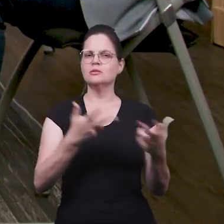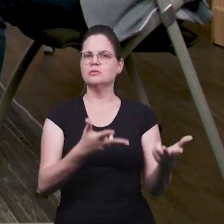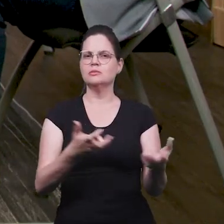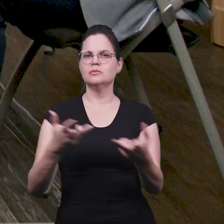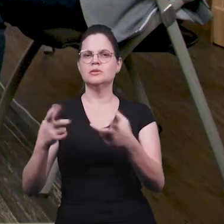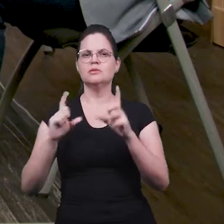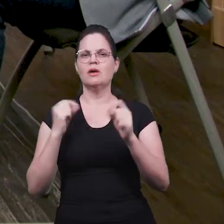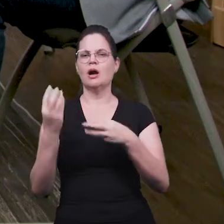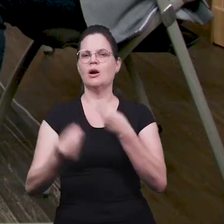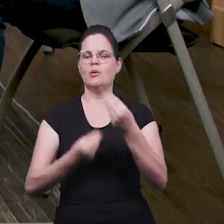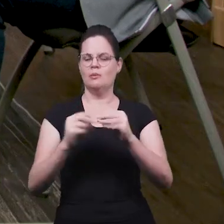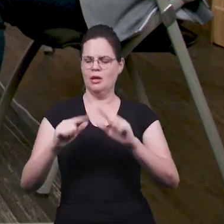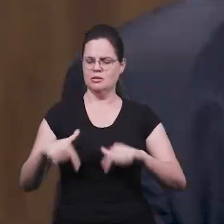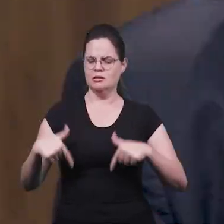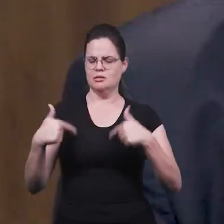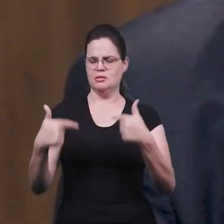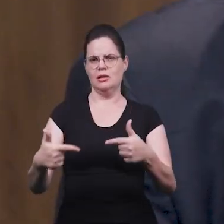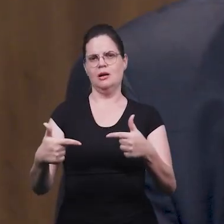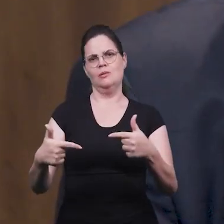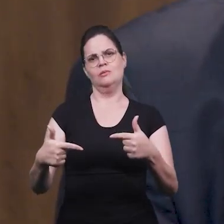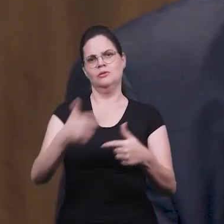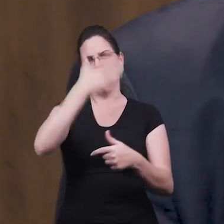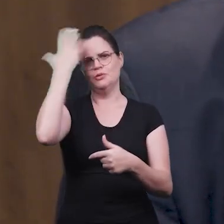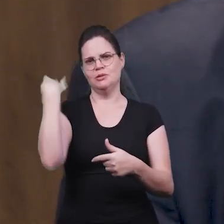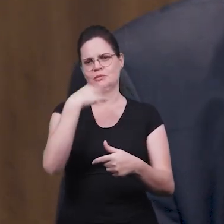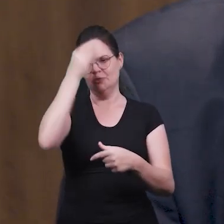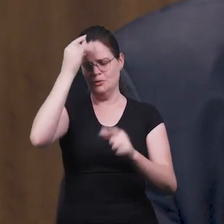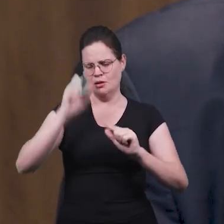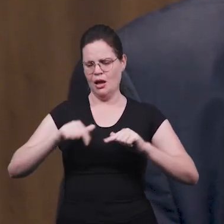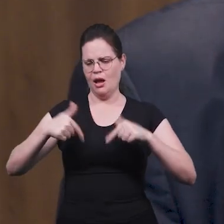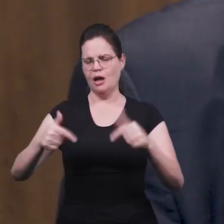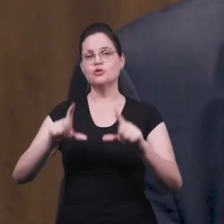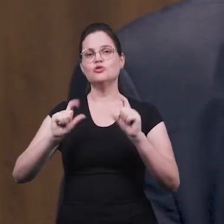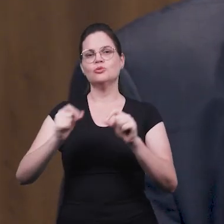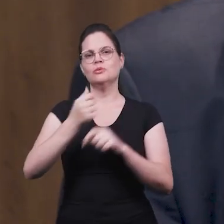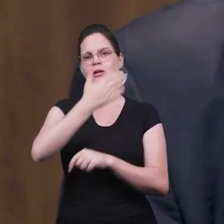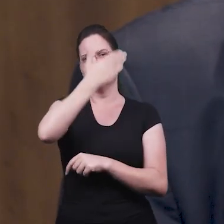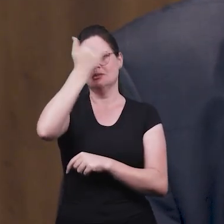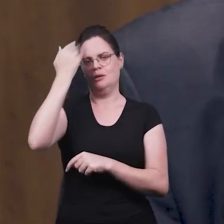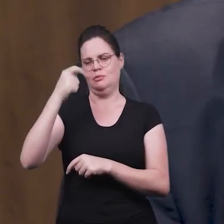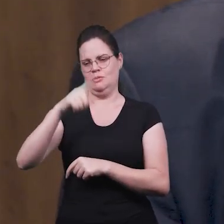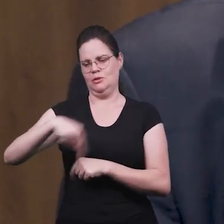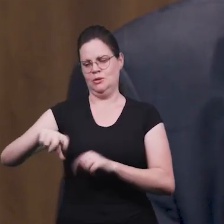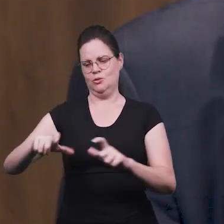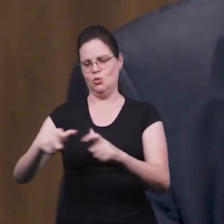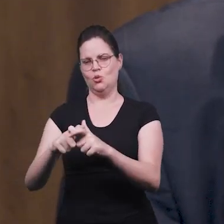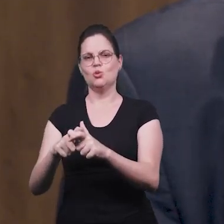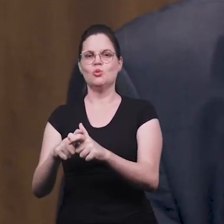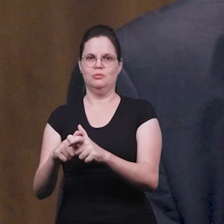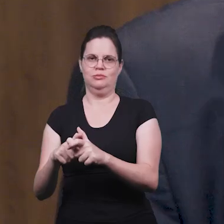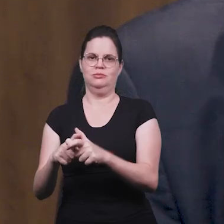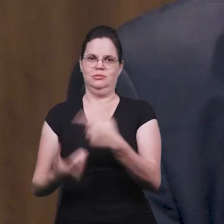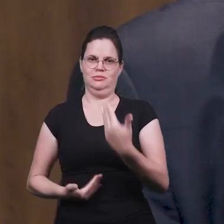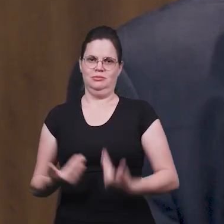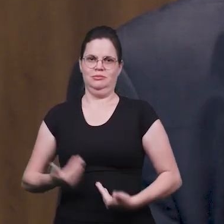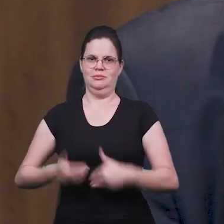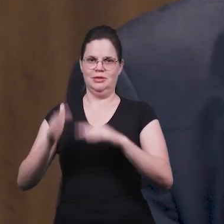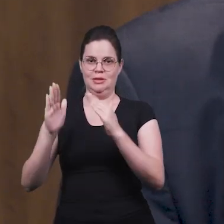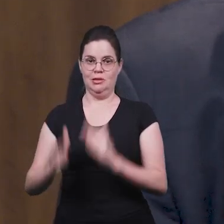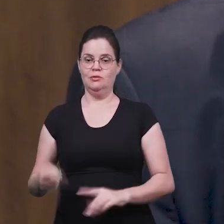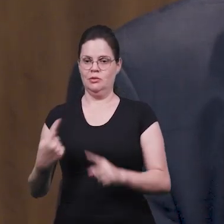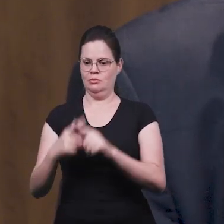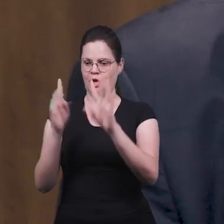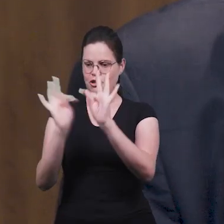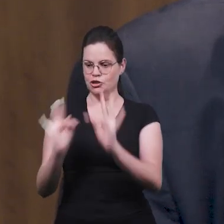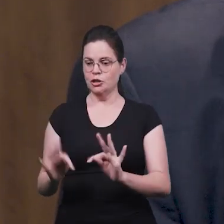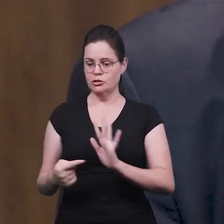identificar esta operação do Espírito de sabedoria na vida do remanescente fiel. Porque em Tiatira, o Senhor Jesus